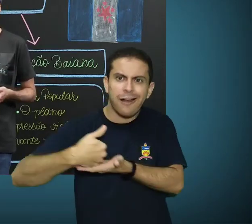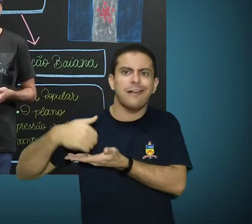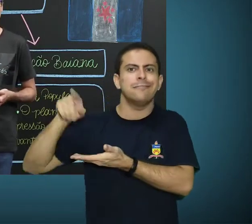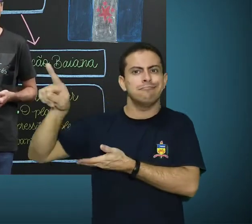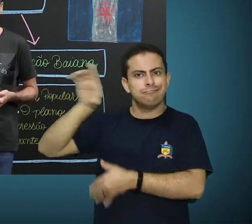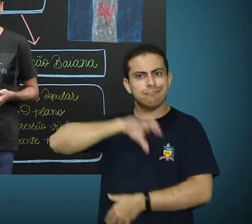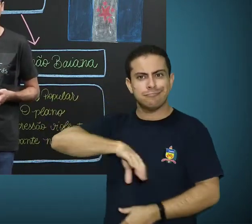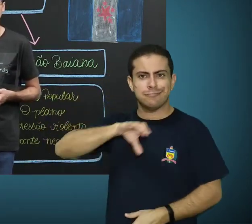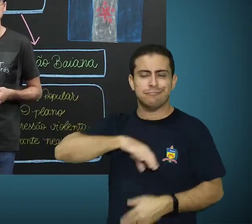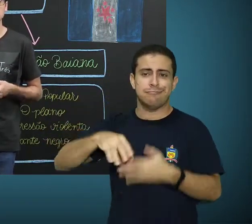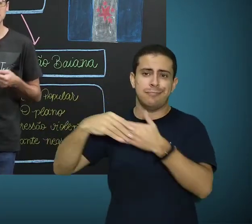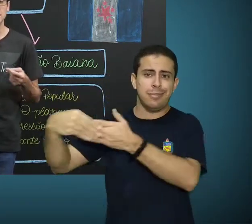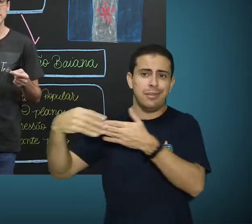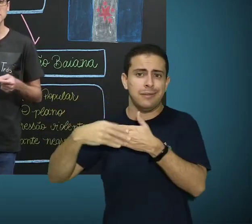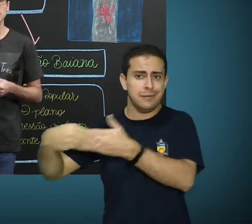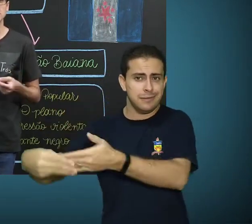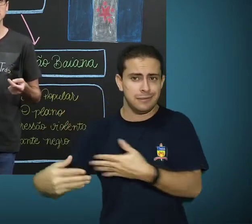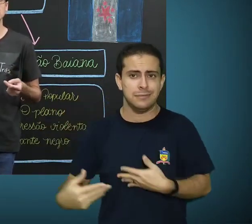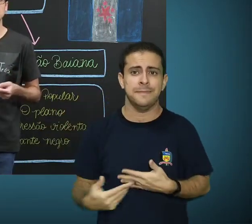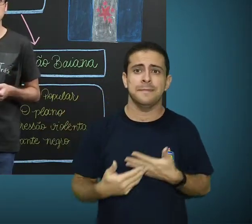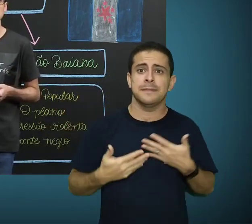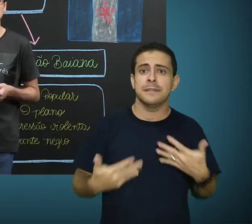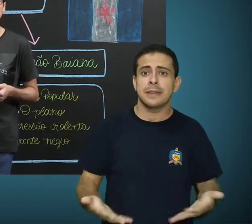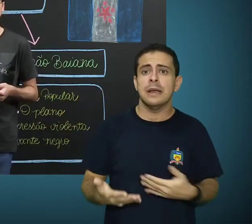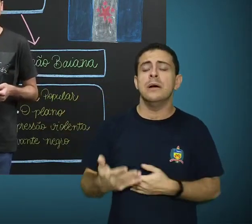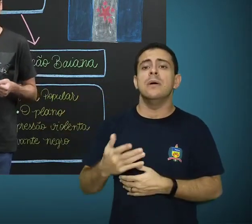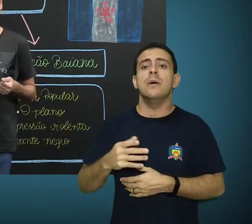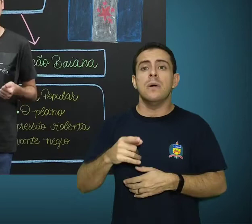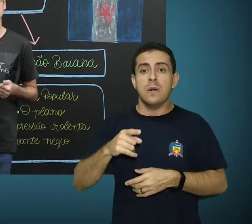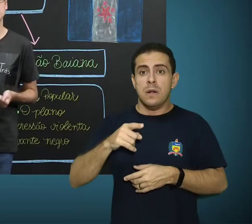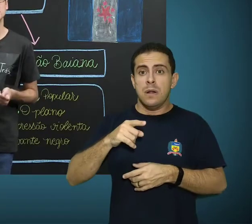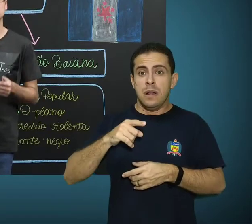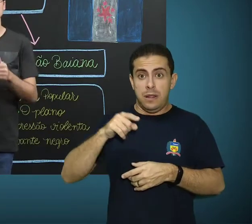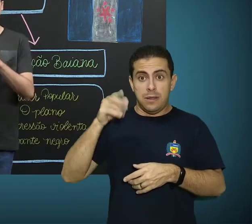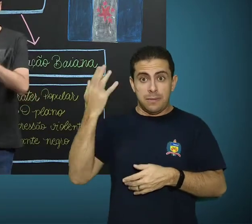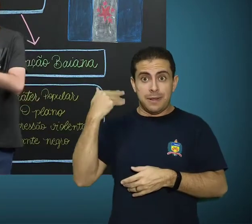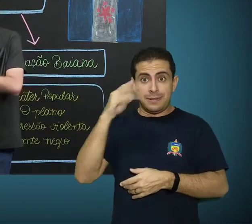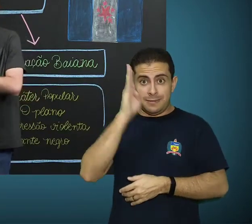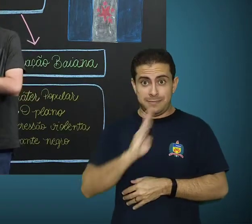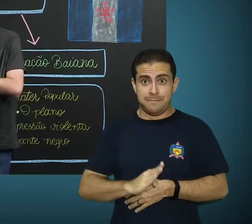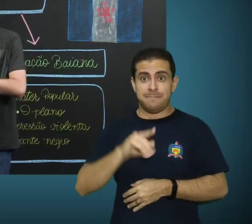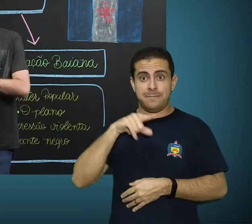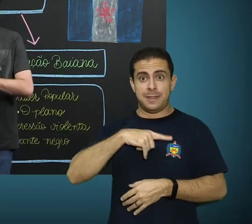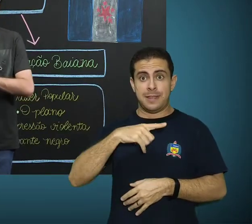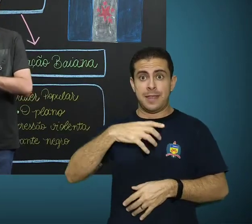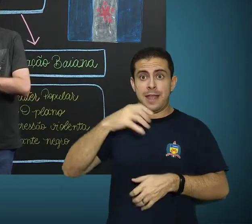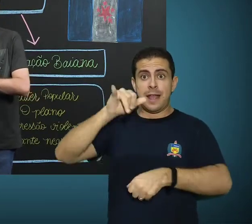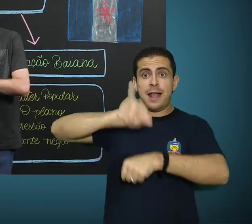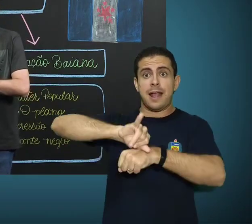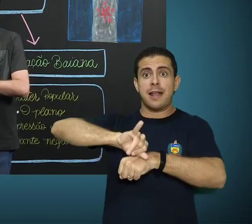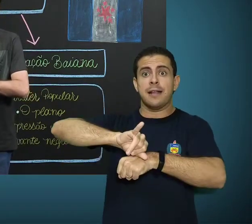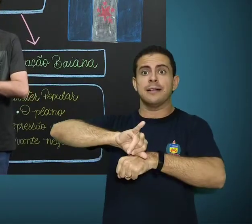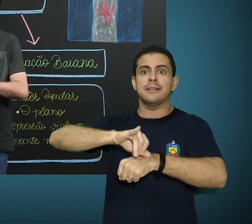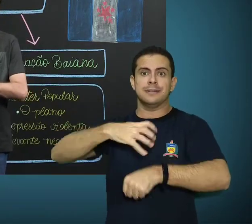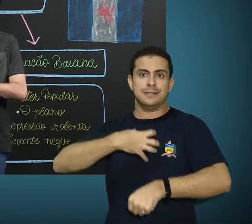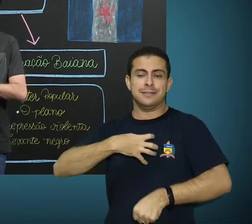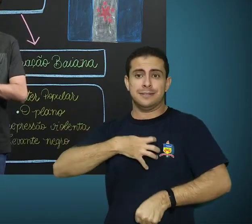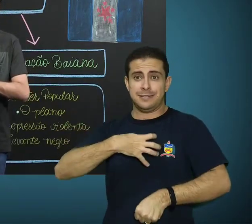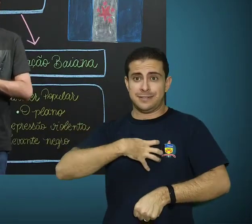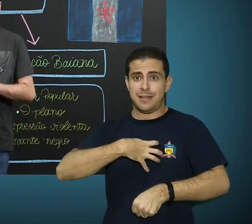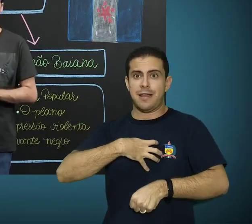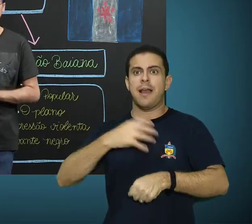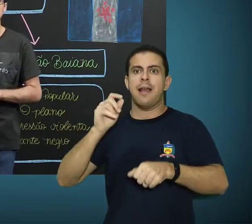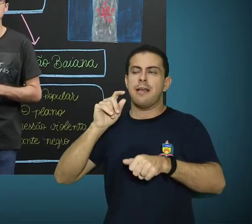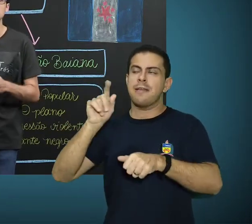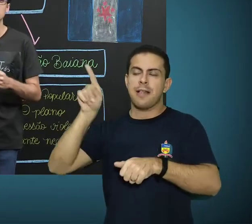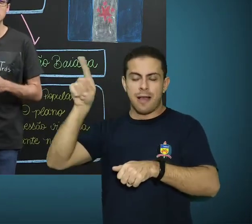lá para o rei de Portugal. Tanto que é mais ou menos nessa época que a capital se transfere de Salvador, que é distante da região das Minas,